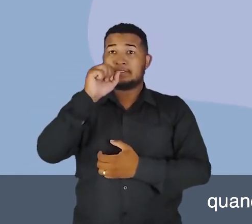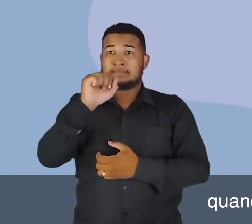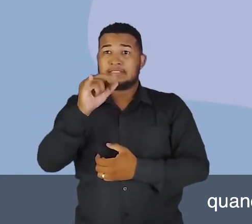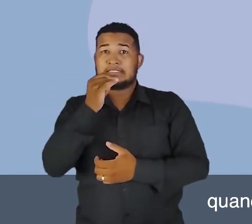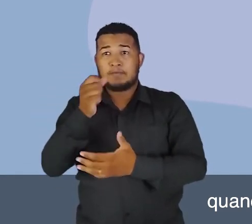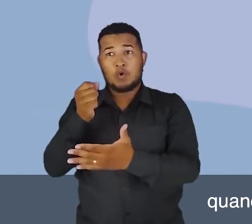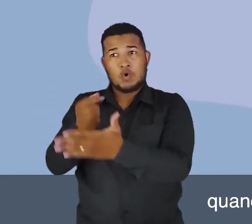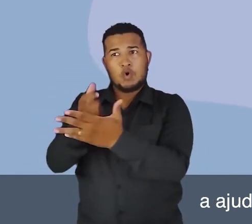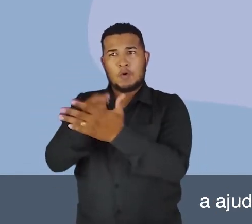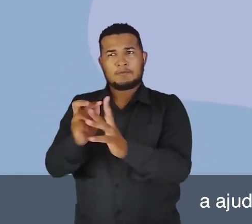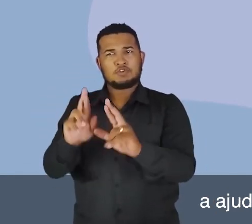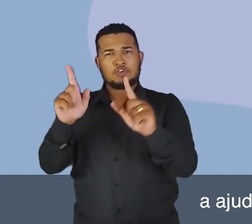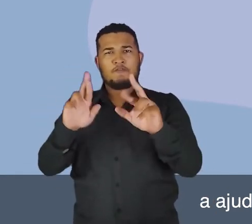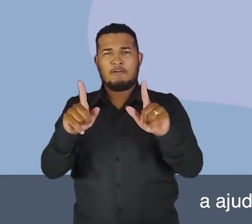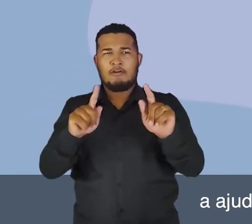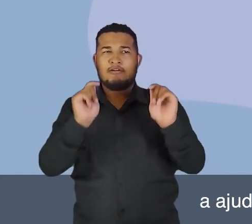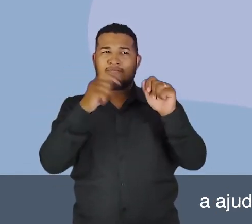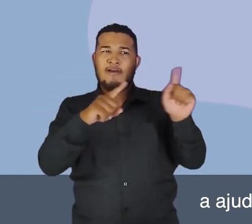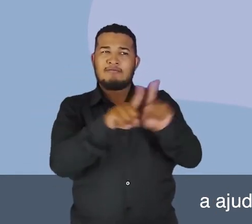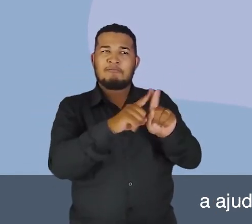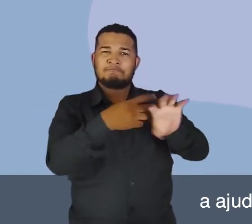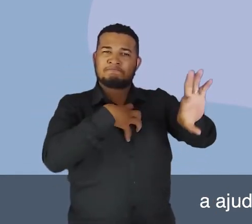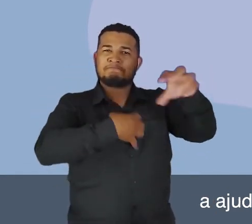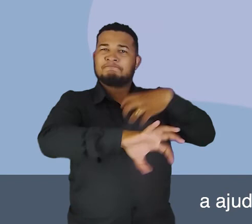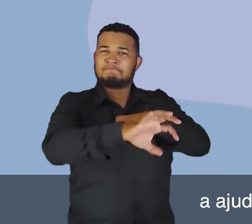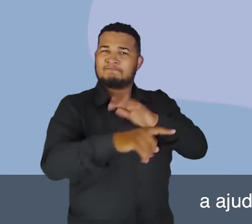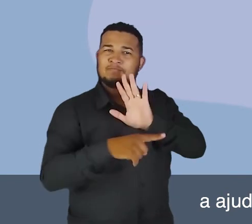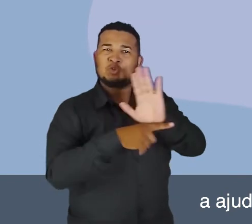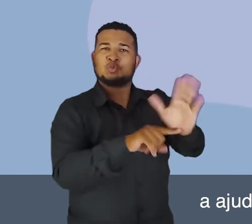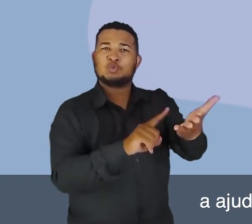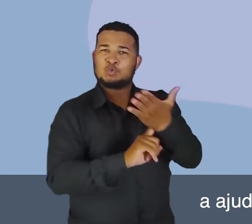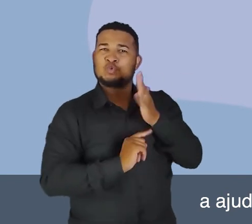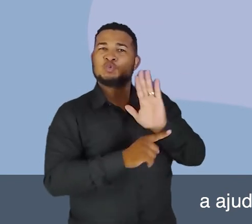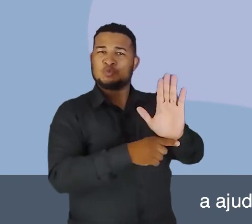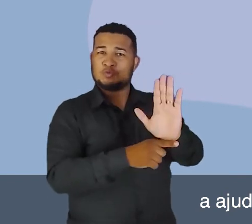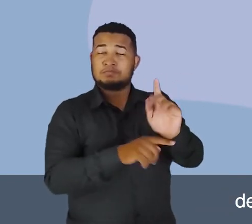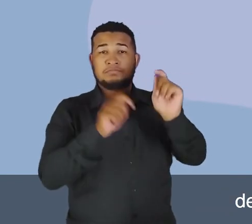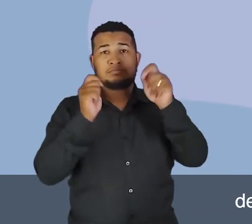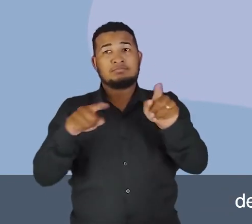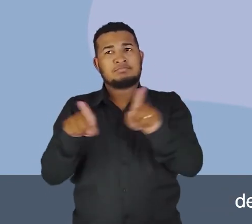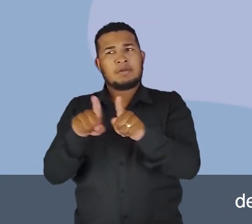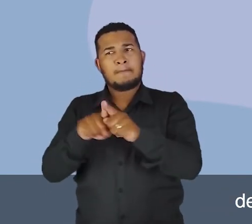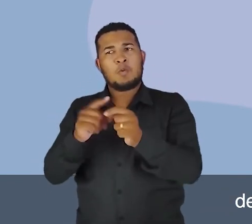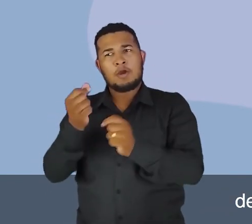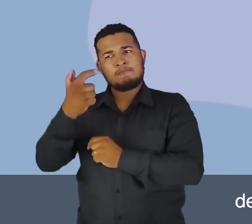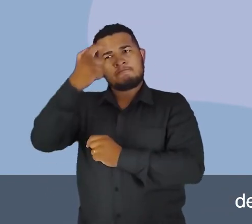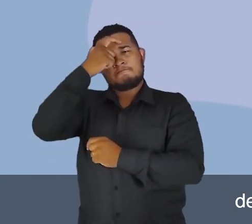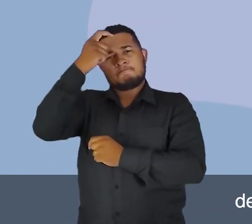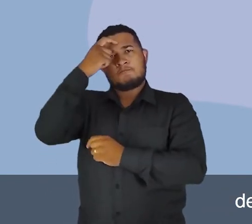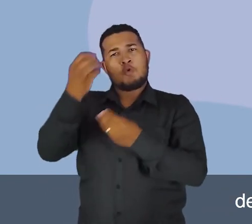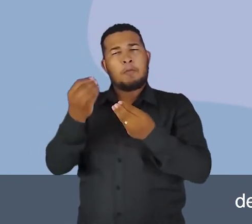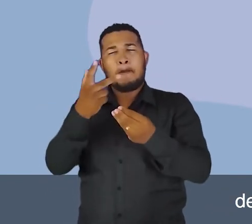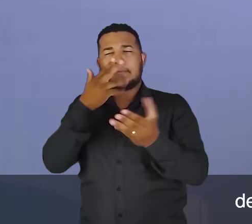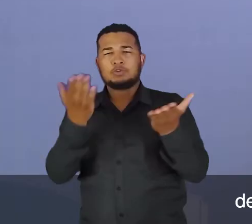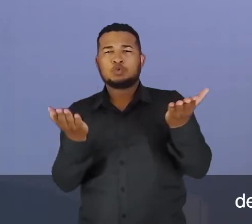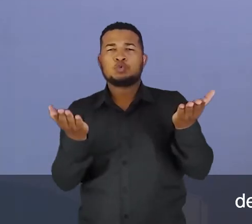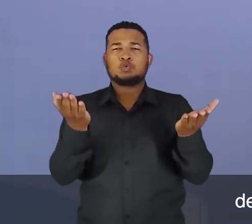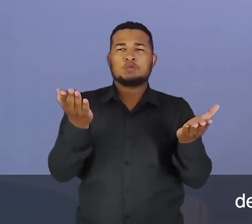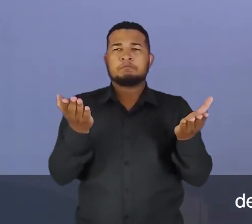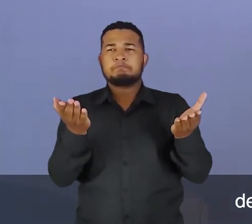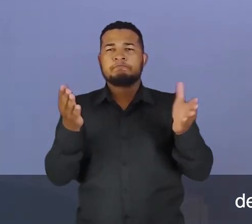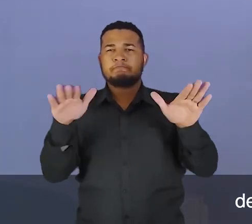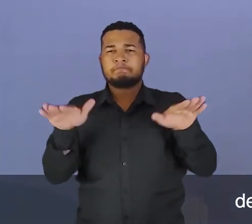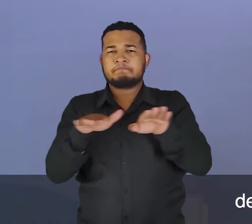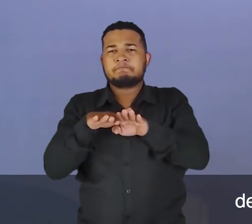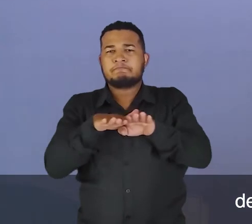consome de forma a ajudar o próximo. Você também pode ter um consumo consciente de forma sustentável. Mas